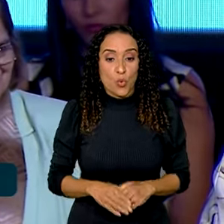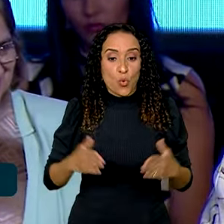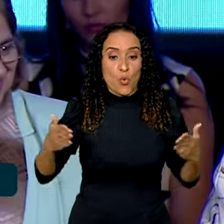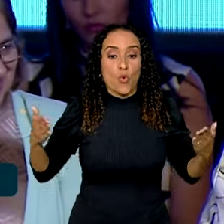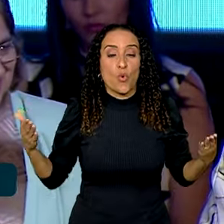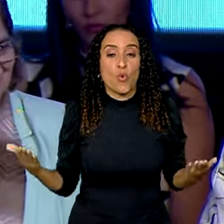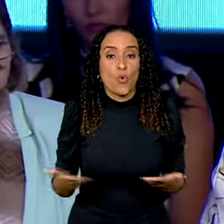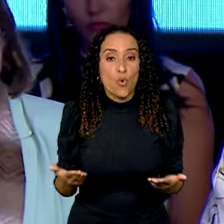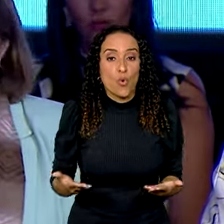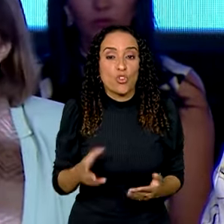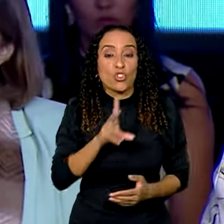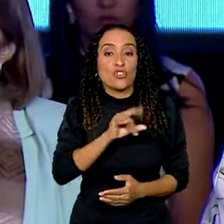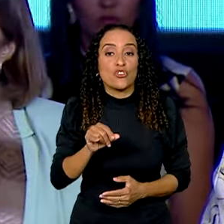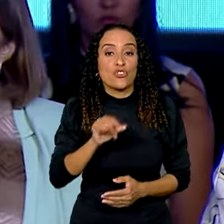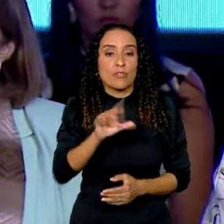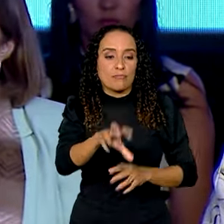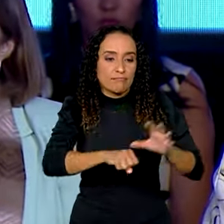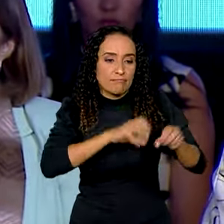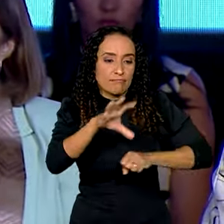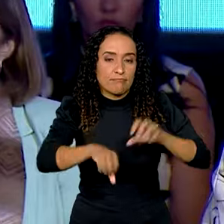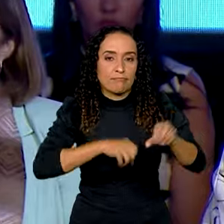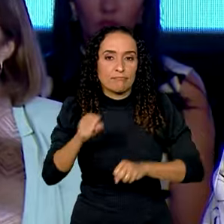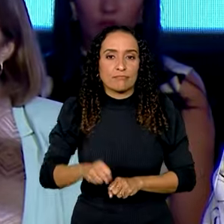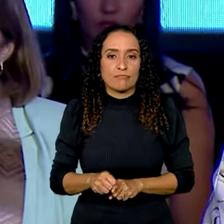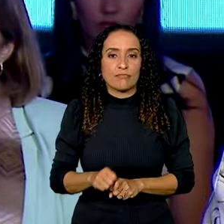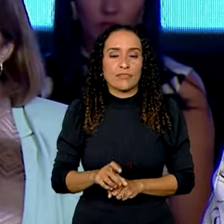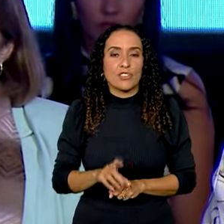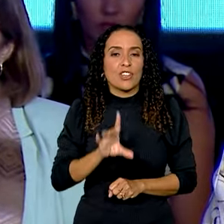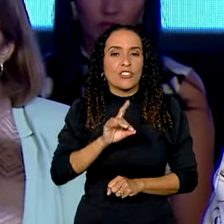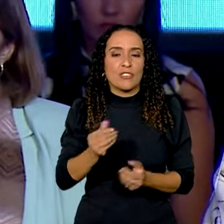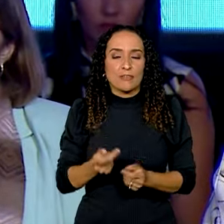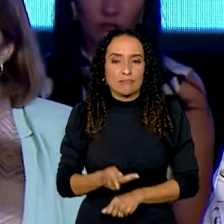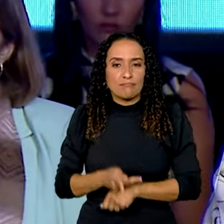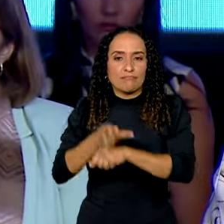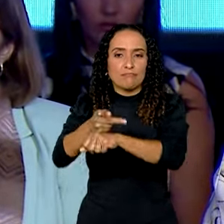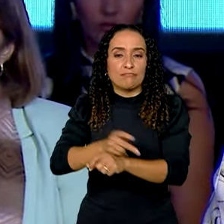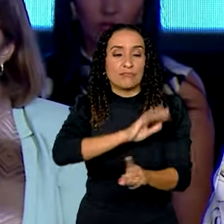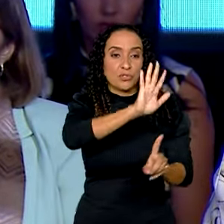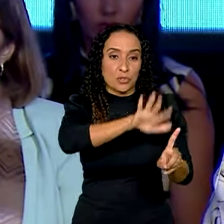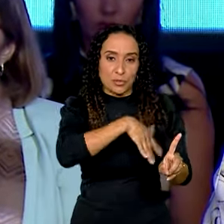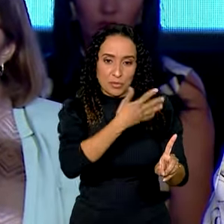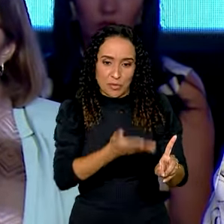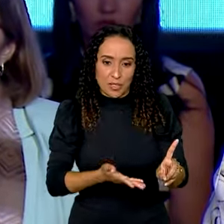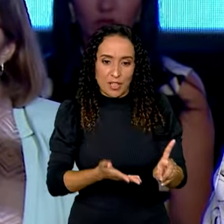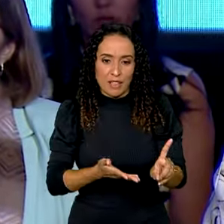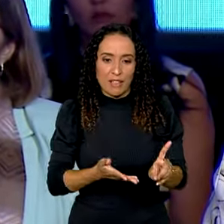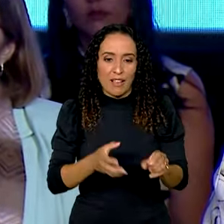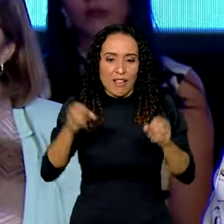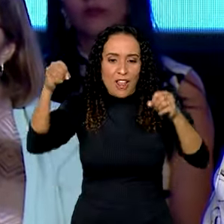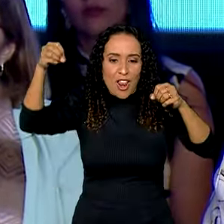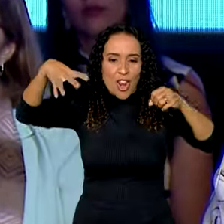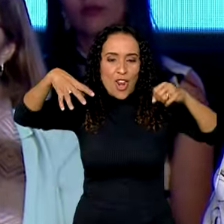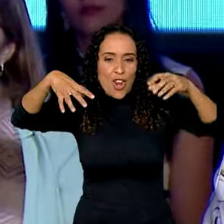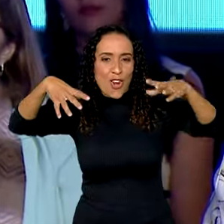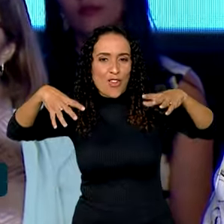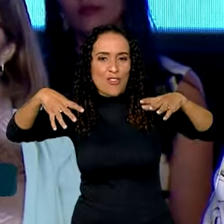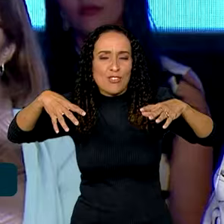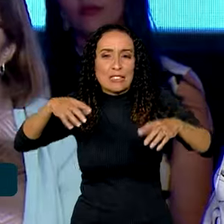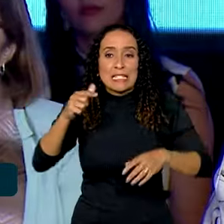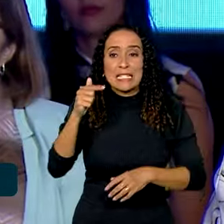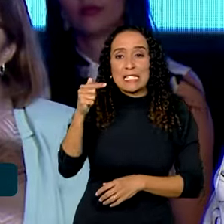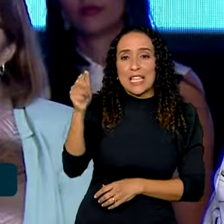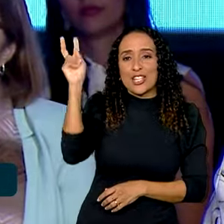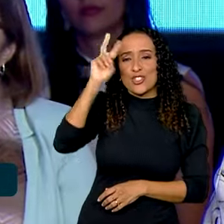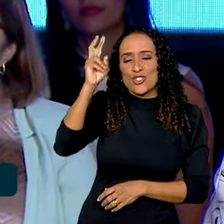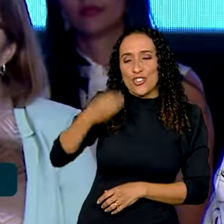Hoje é dia de colher, é dia de premiar, de homenagear, jogar luz sobre 7 histórias